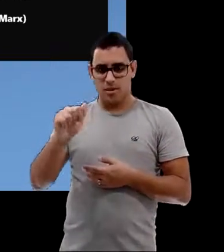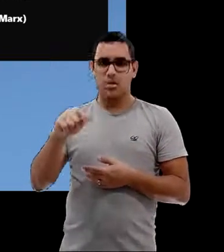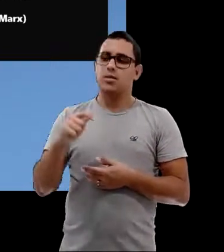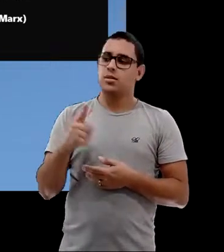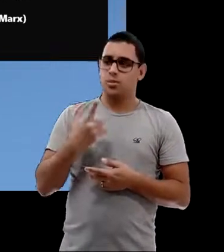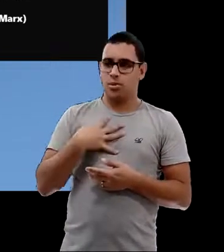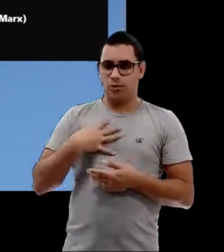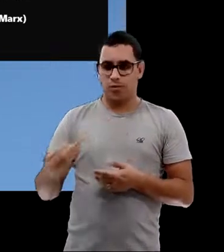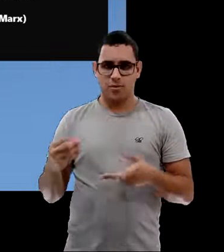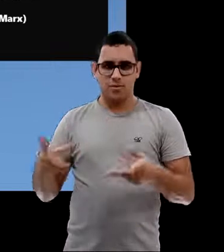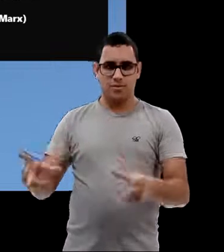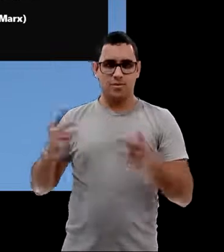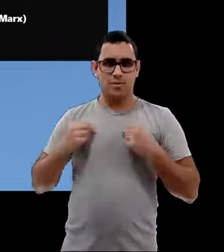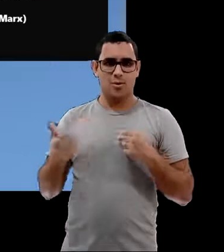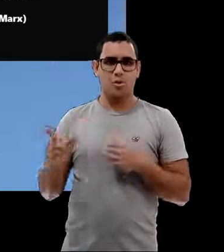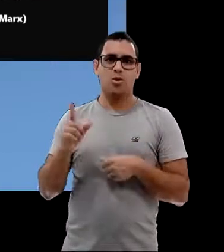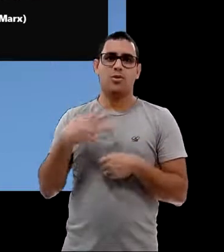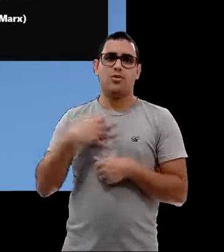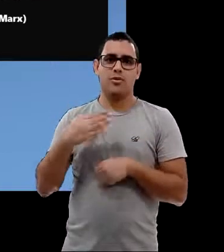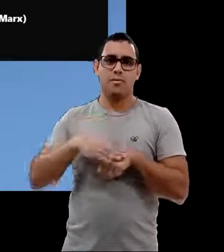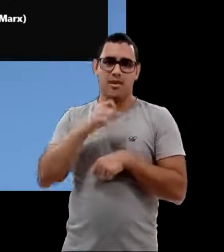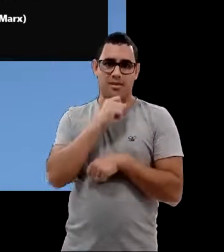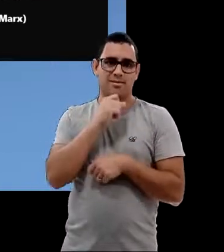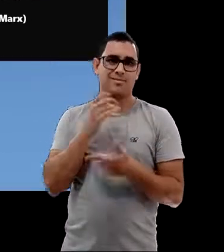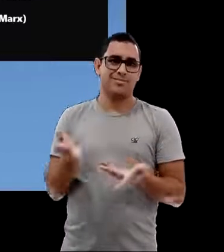velho. Então,